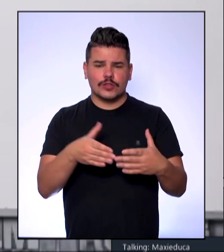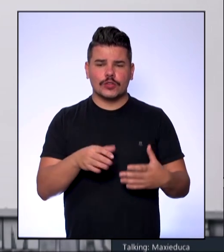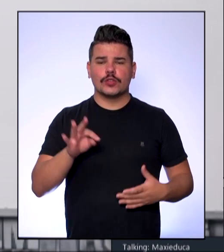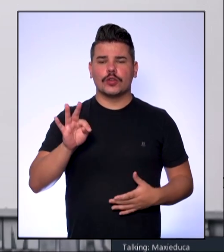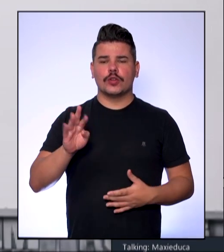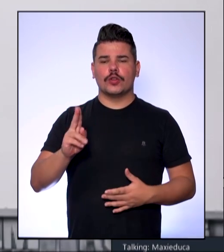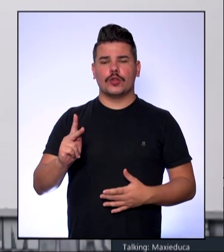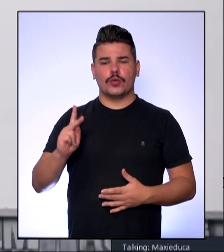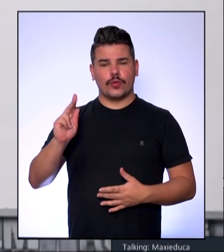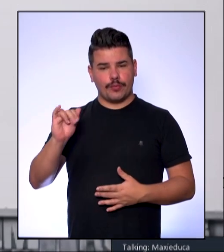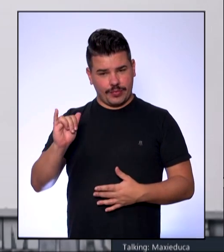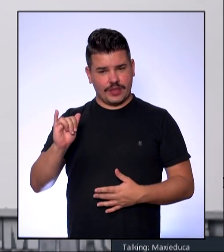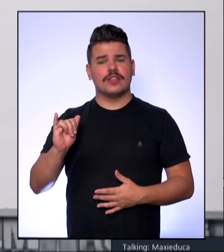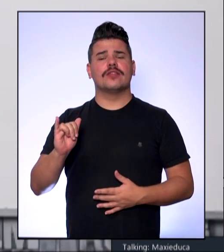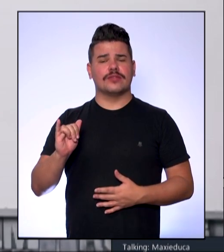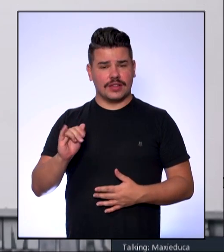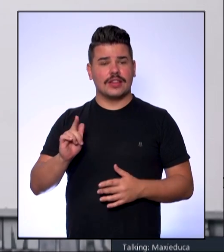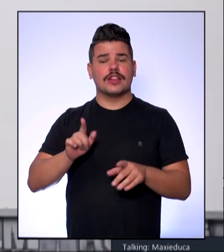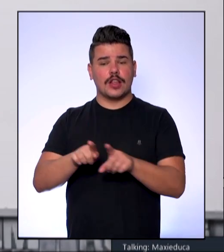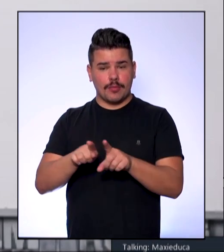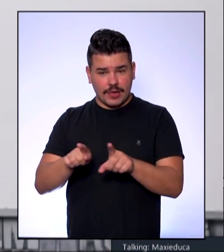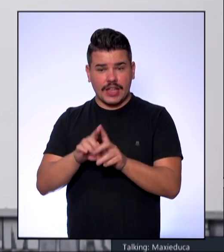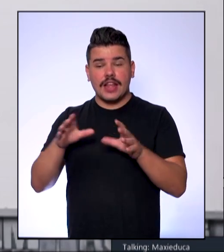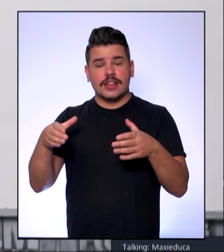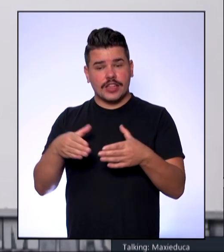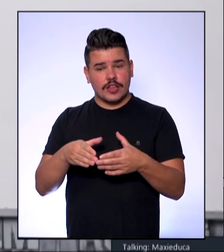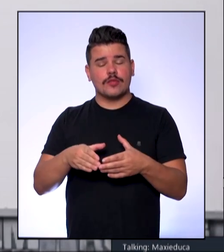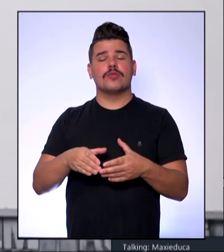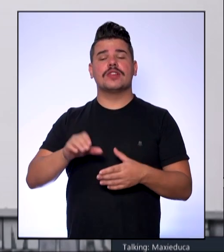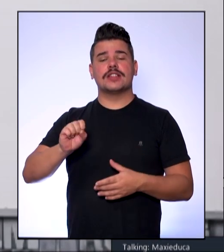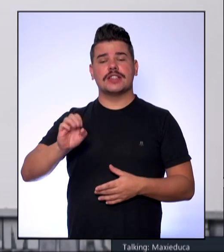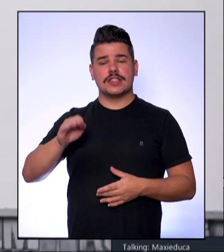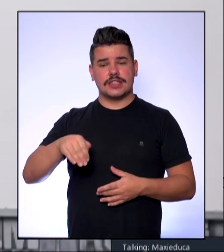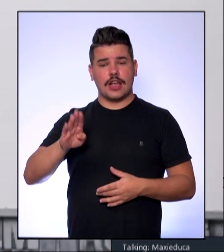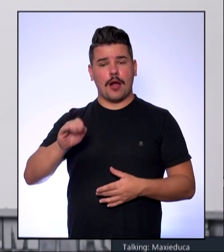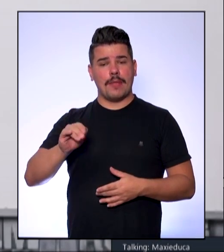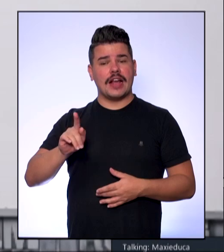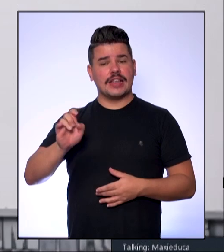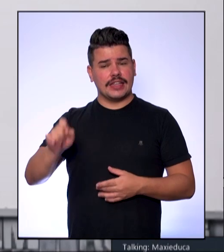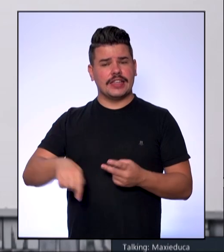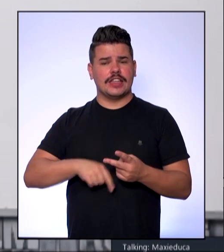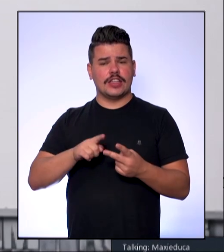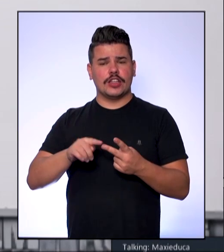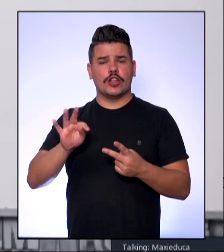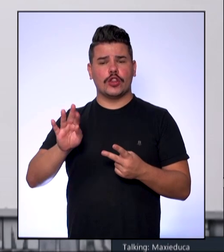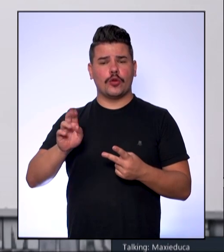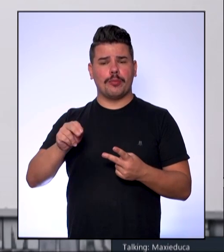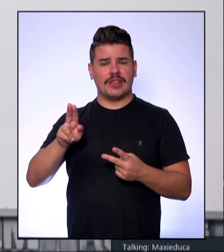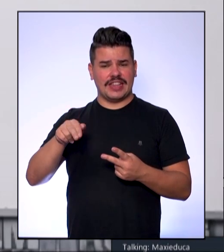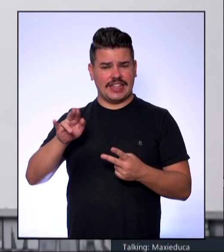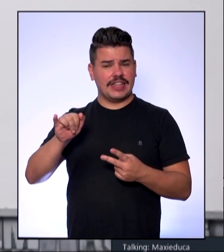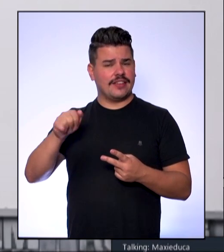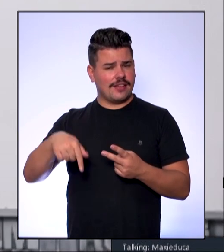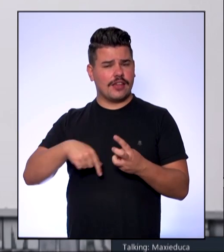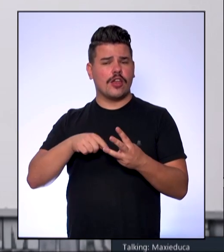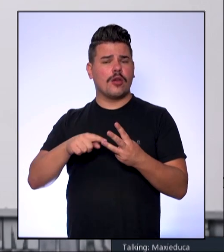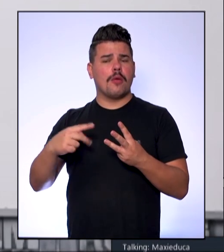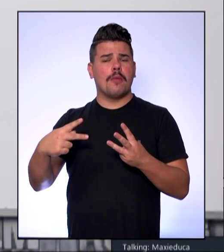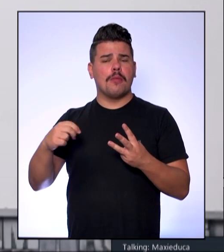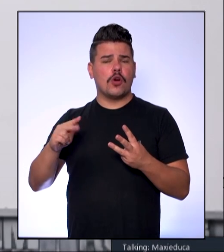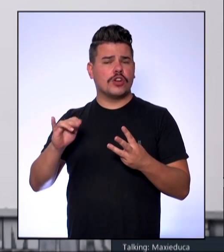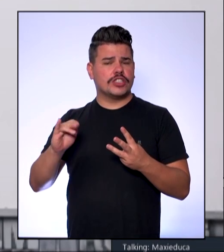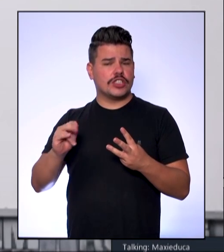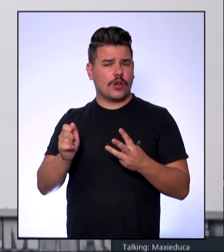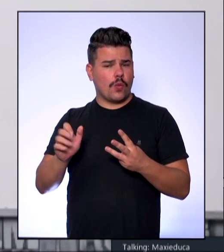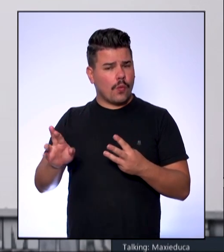em várias organizações. Nós temos os sambaquis, tupiniquim, tupi-guarani, potiguar. Tem muitas tribos no Brasil.